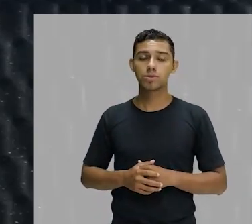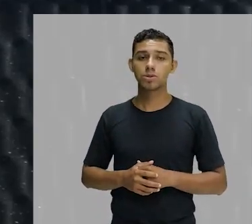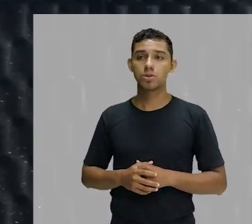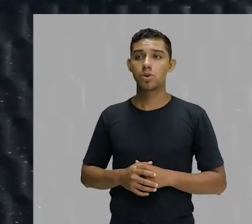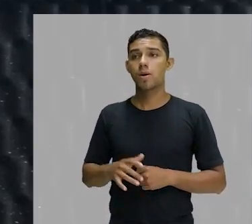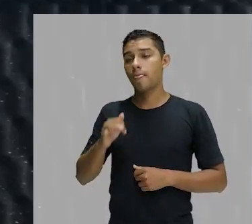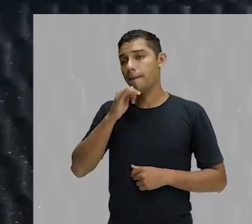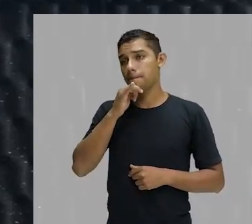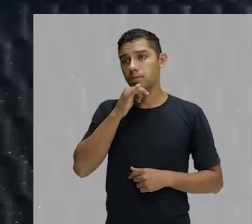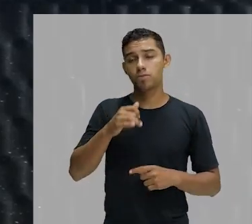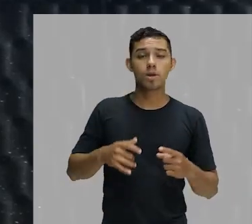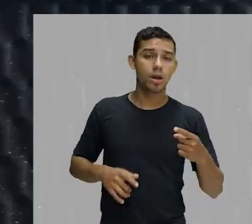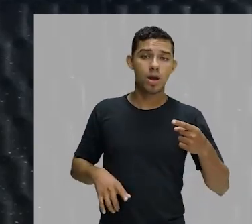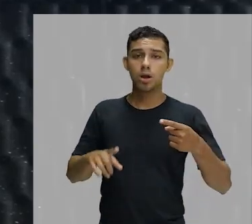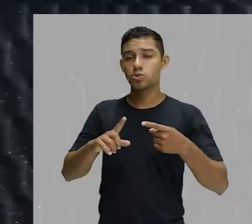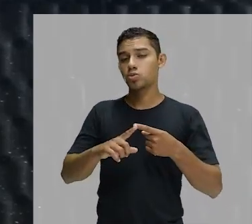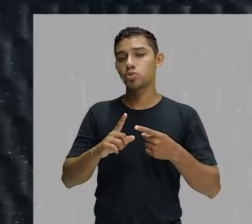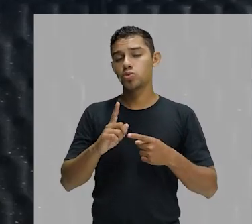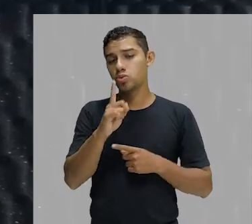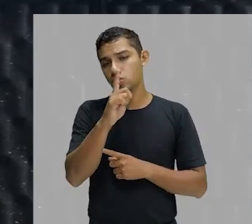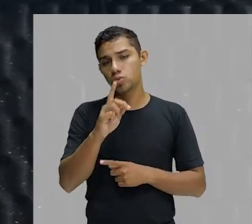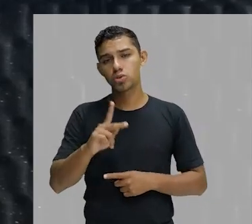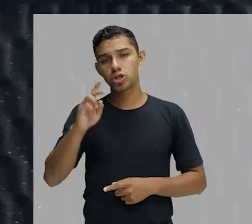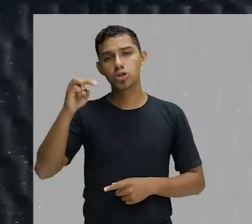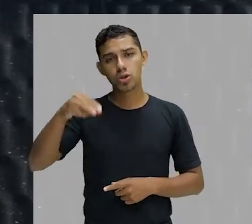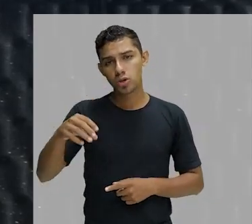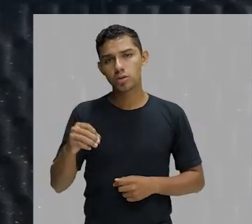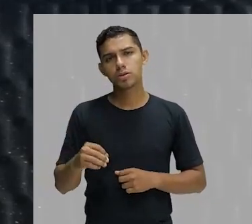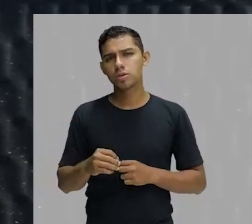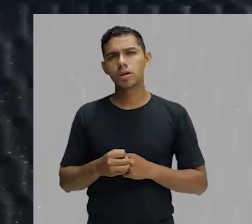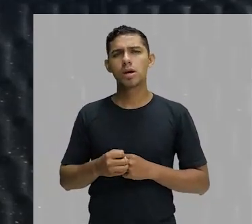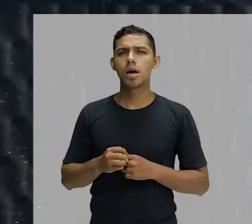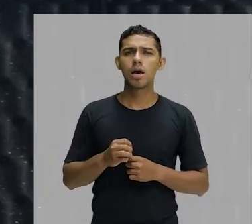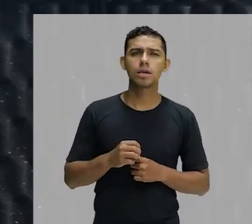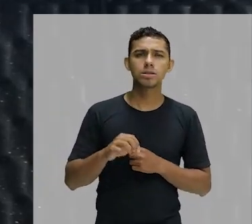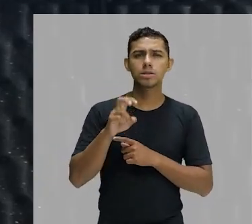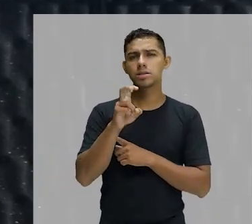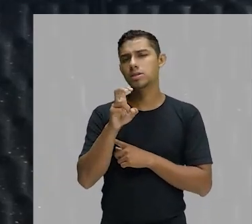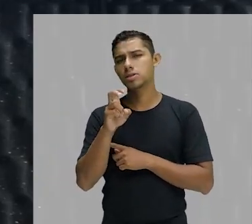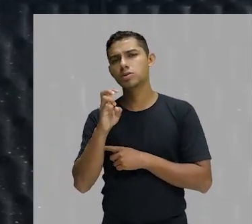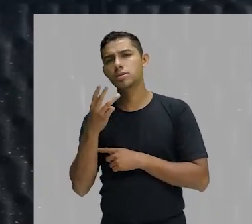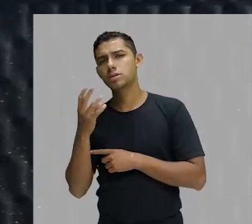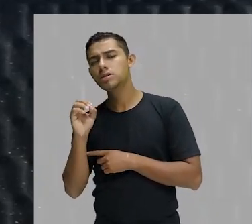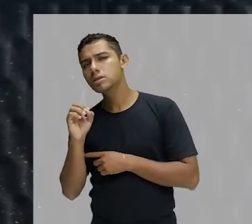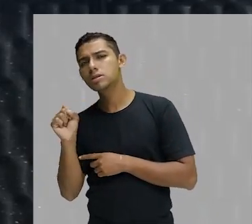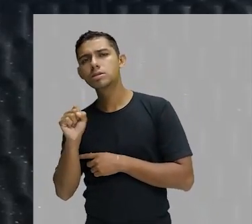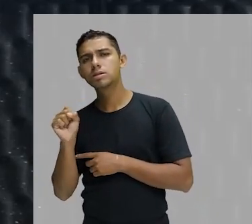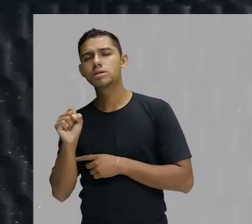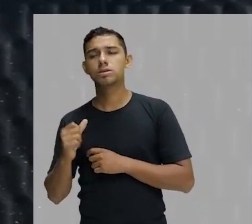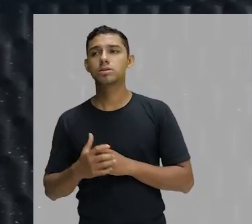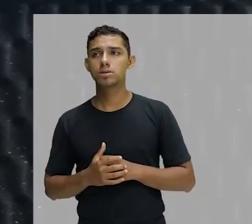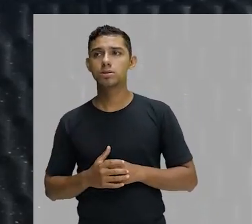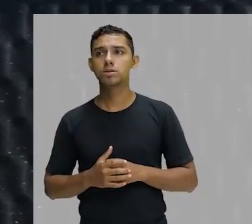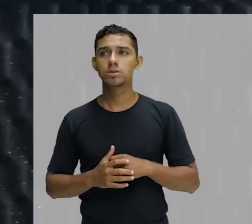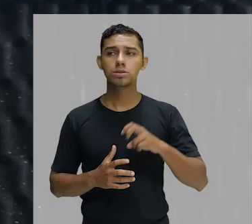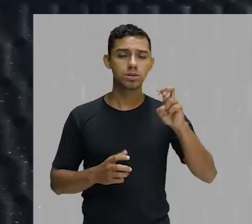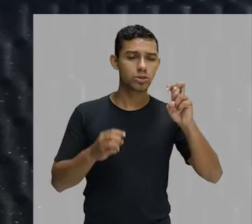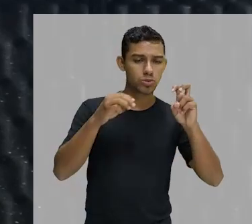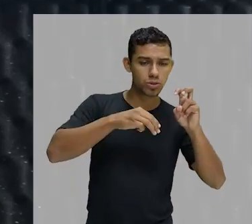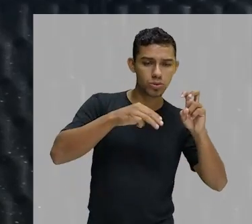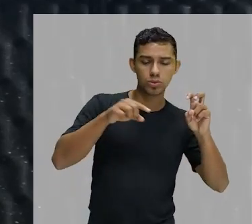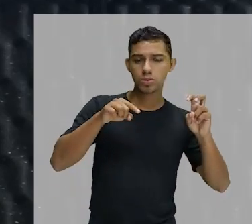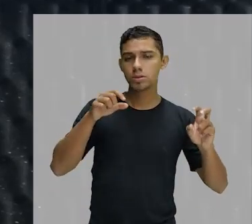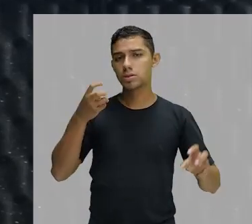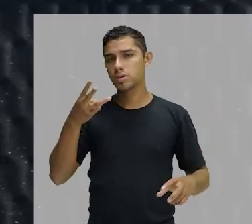quilômetro a ritmo de 5,30. O que significa isso? Cada quilômetro eu vou percorrer no ritmo de 5,30. Então,